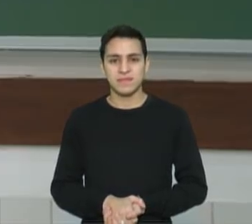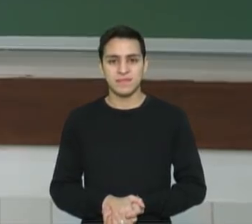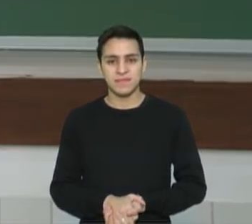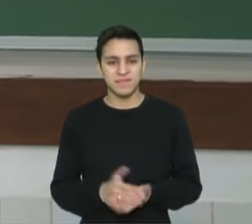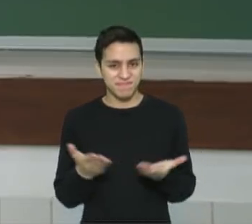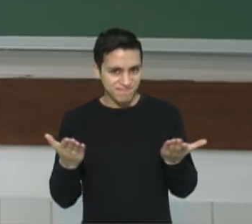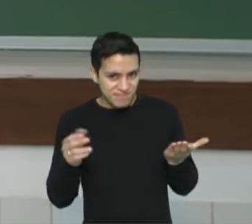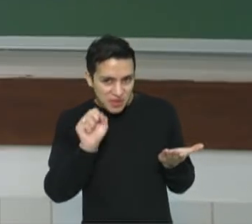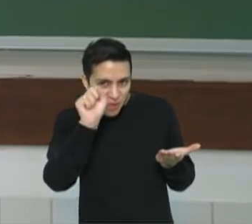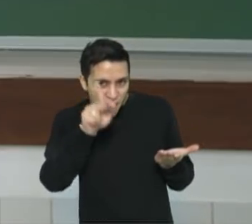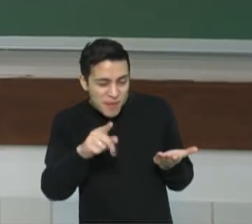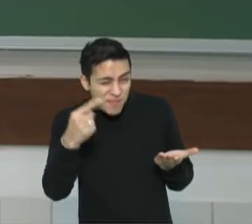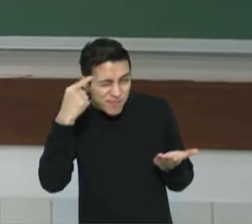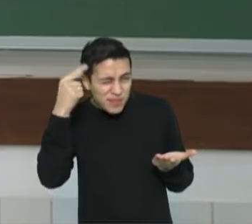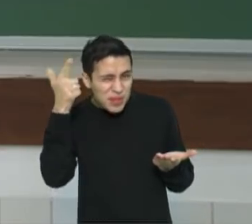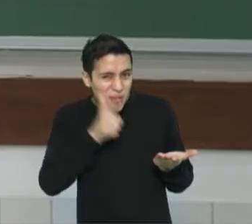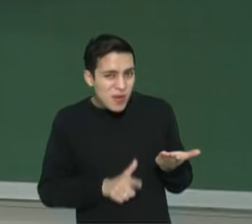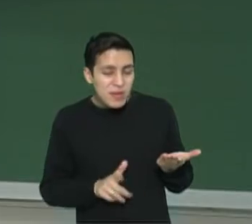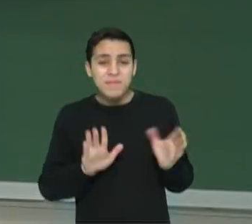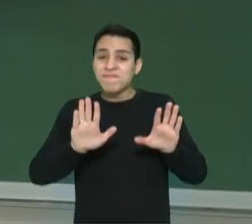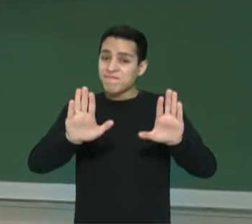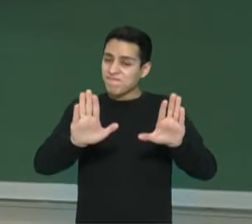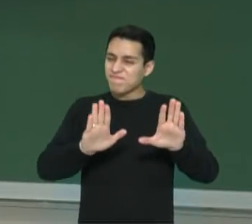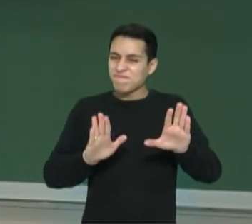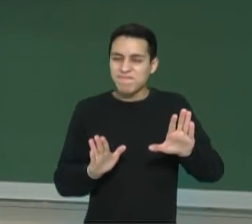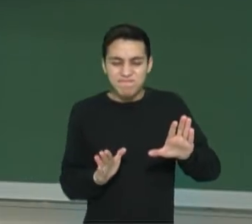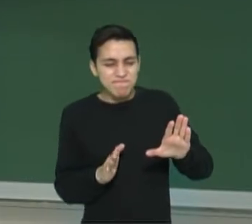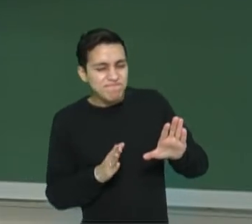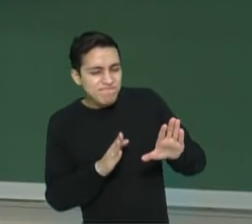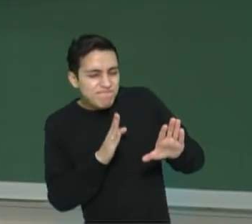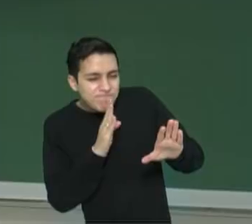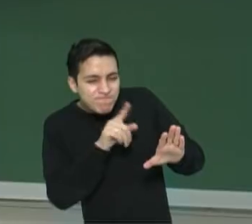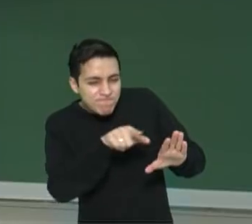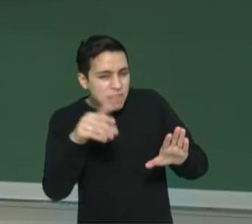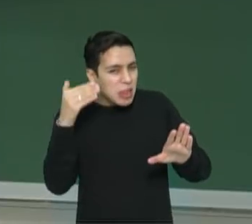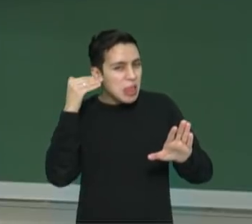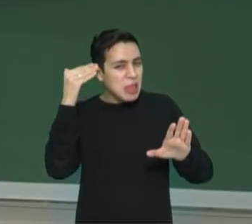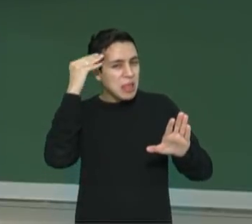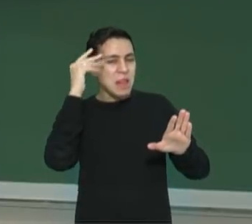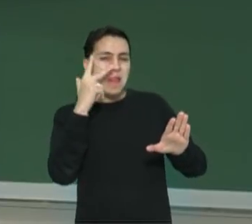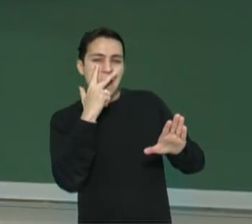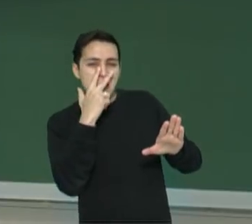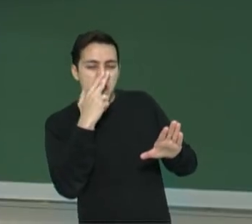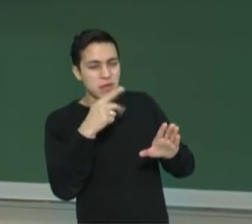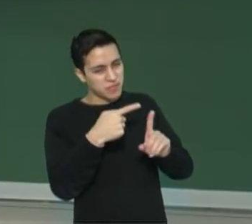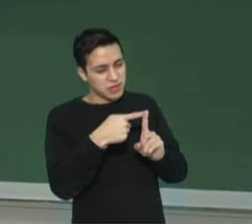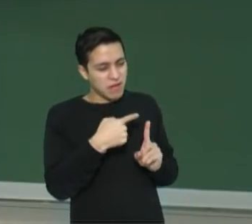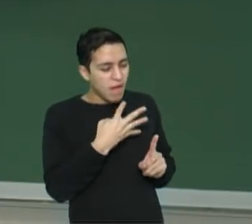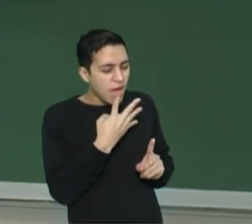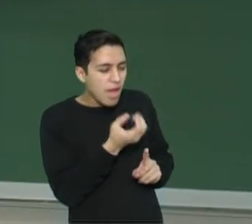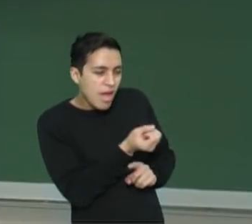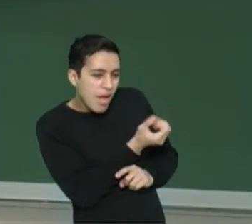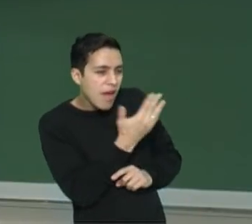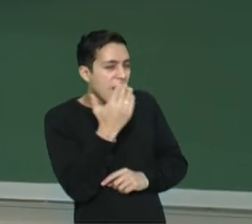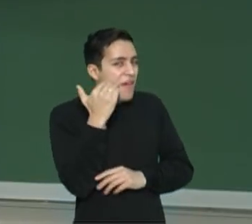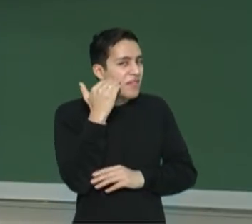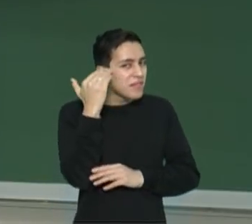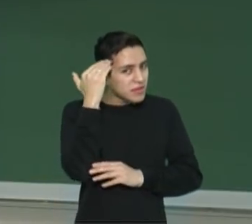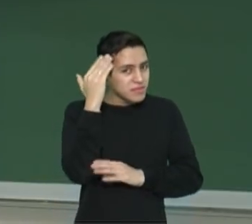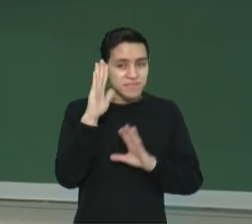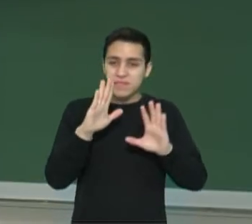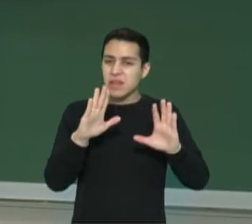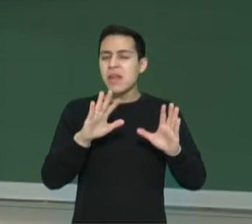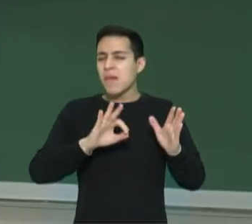Você conseguiu pensar? Eu acho, assim, conhecendo um pouco os adolescentes, alguns adolescentes, eu acho que aí uma